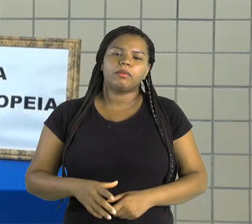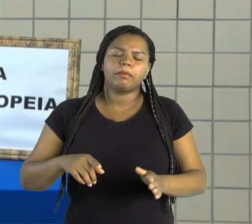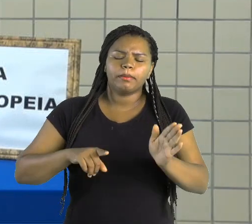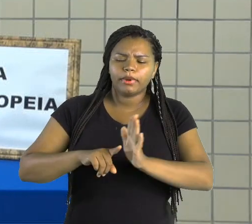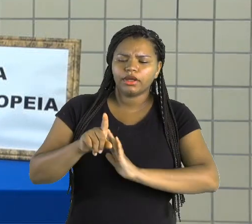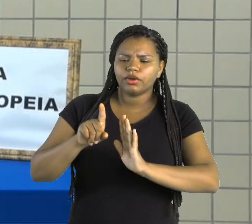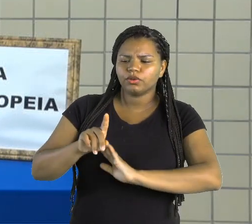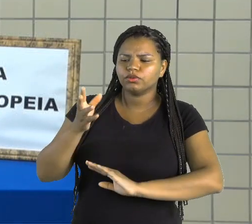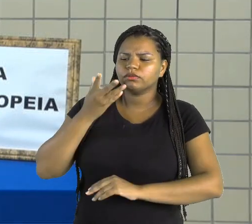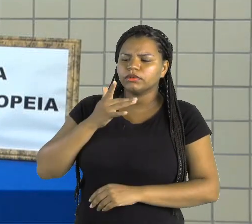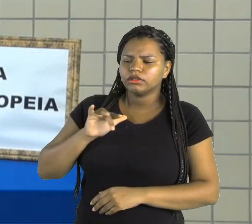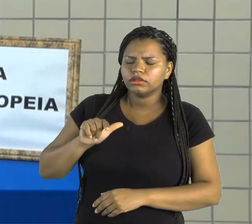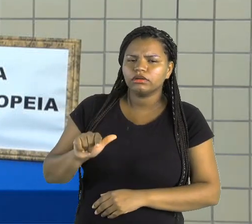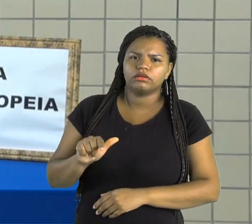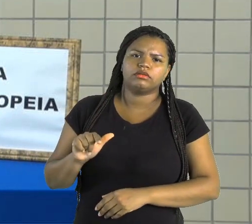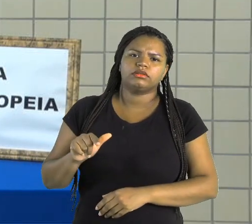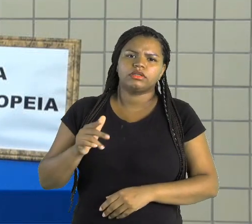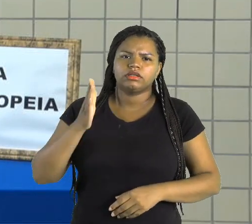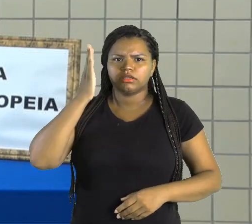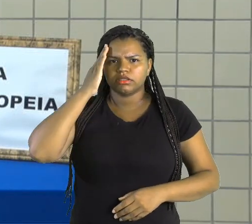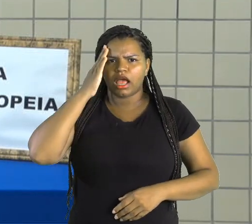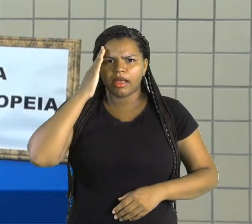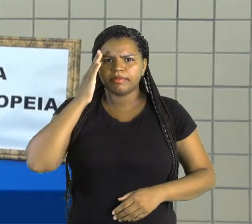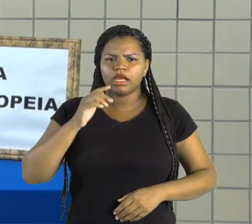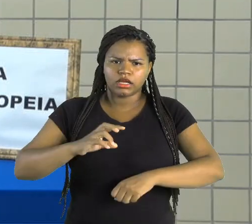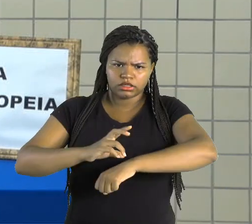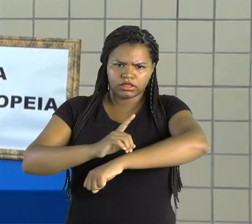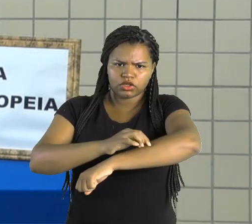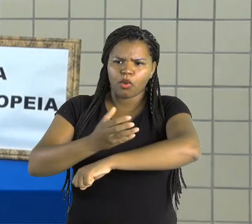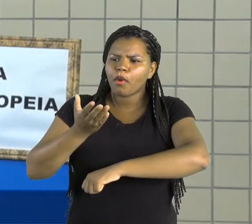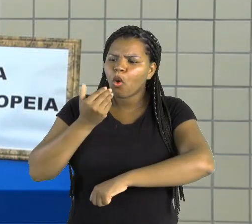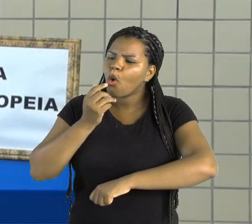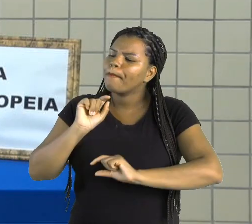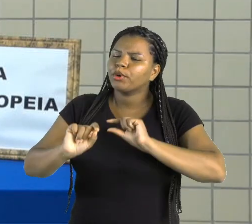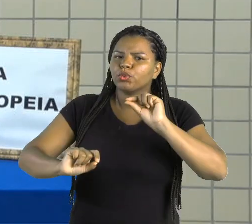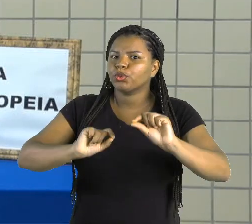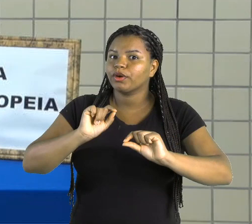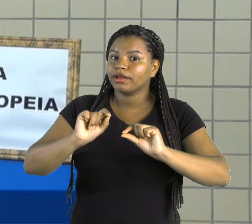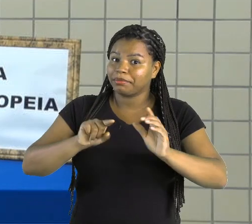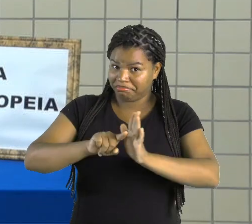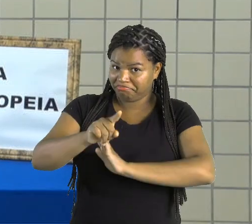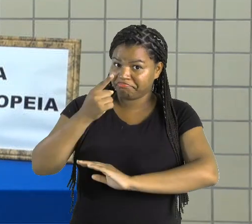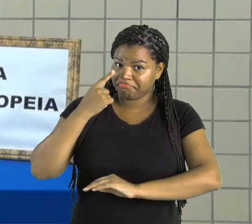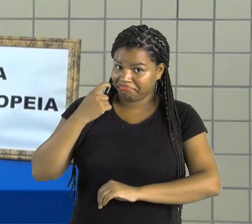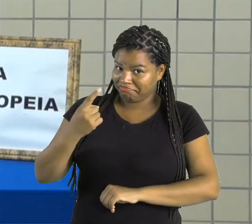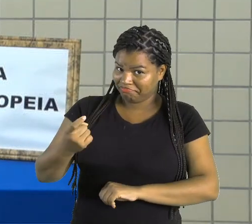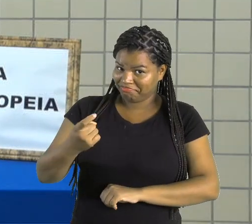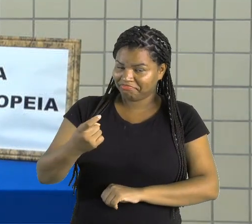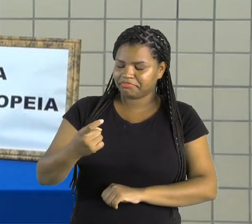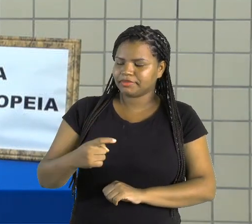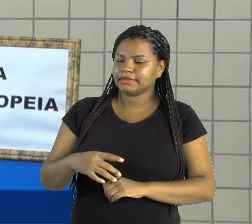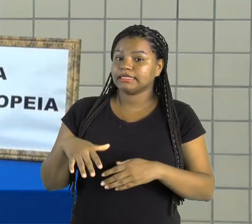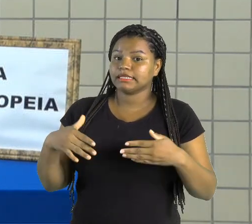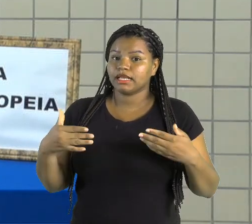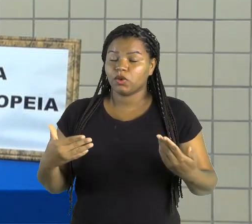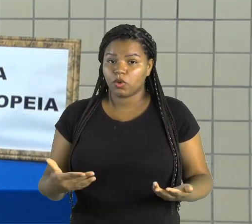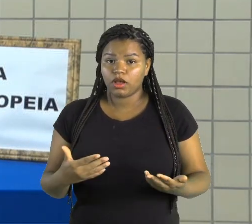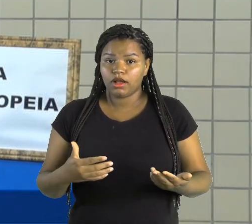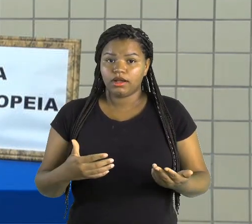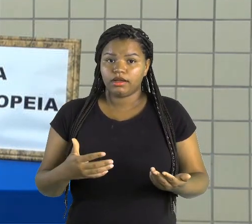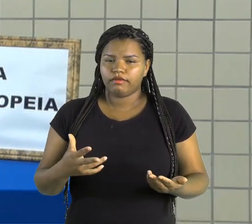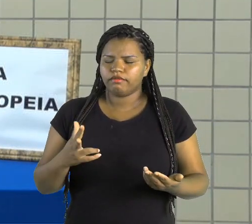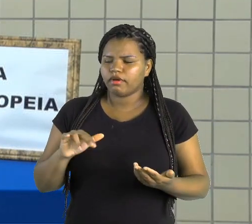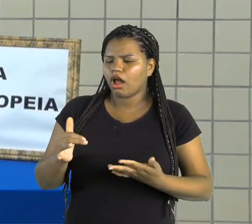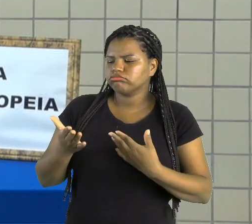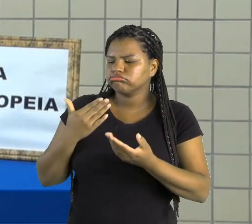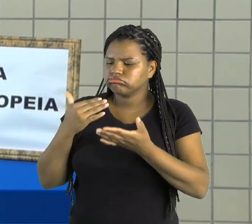que a centopeia se alimenta. É uma pergunta interessante. Aí você vai conversar